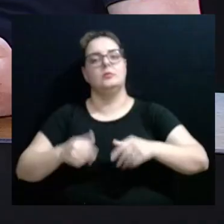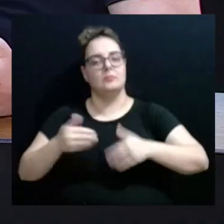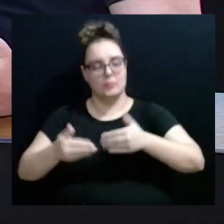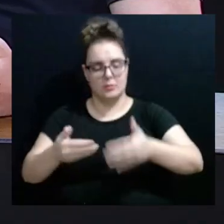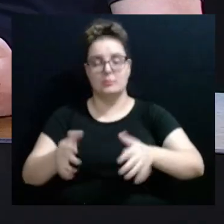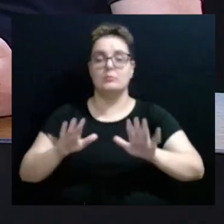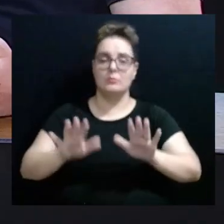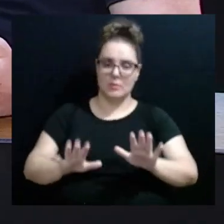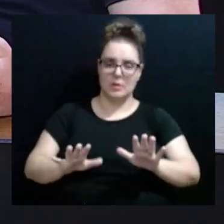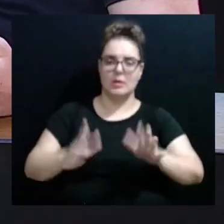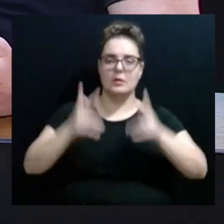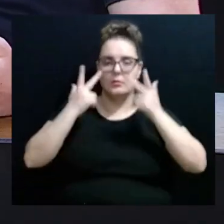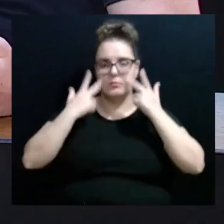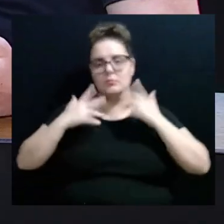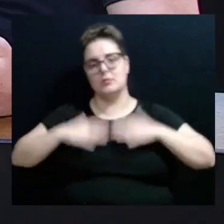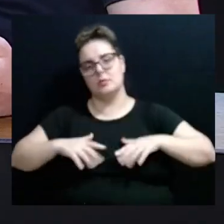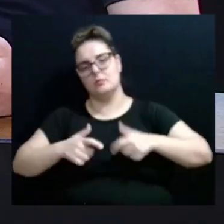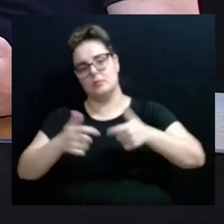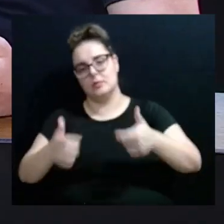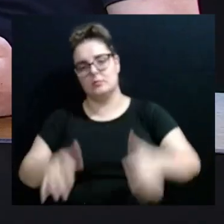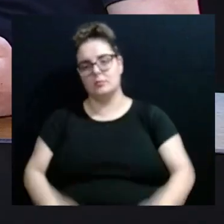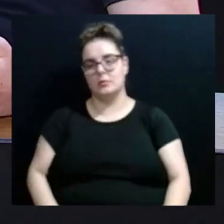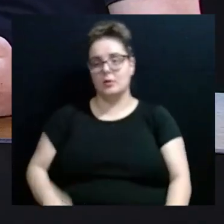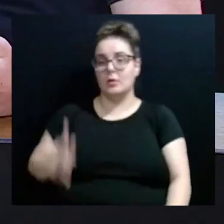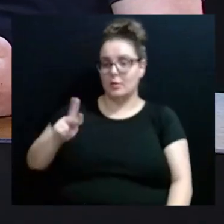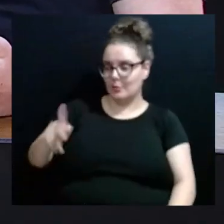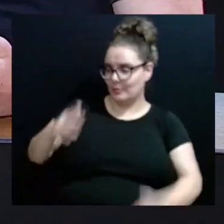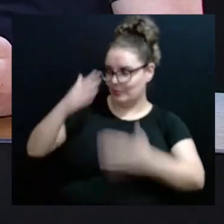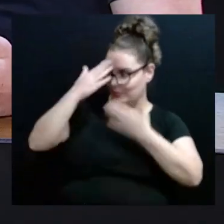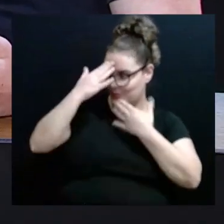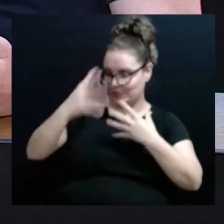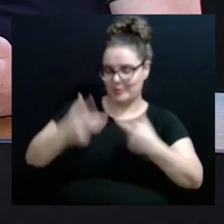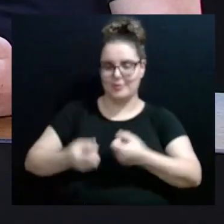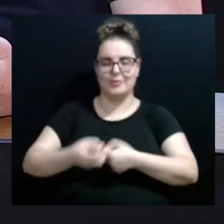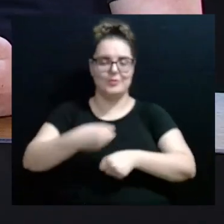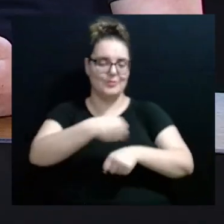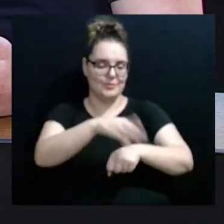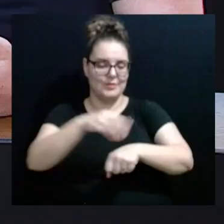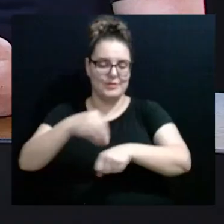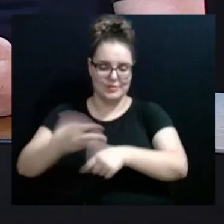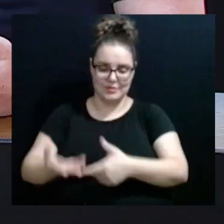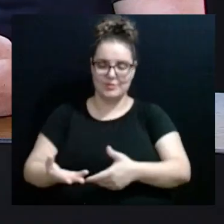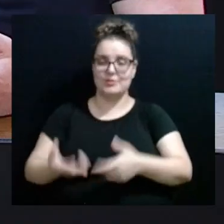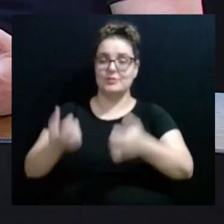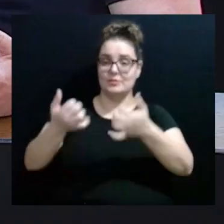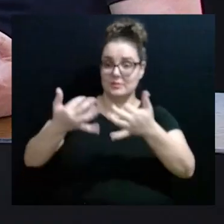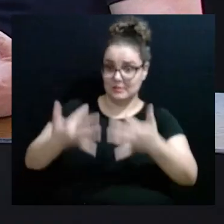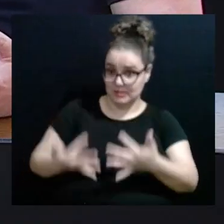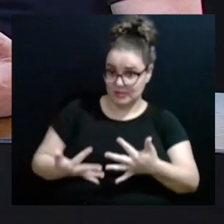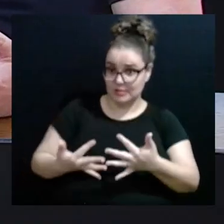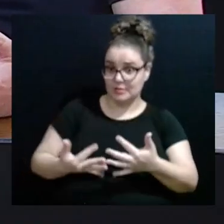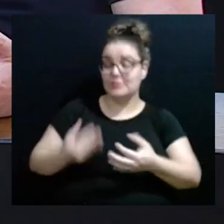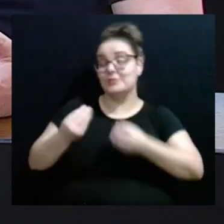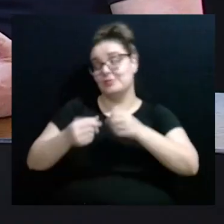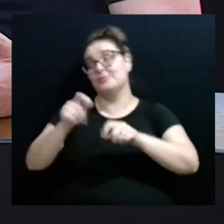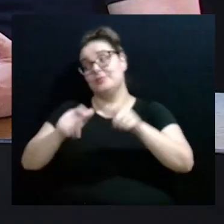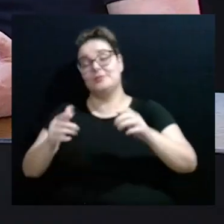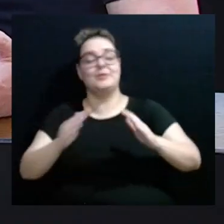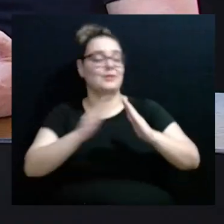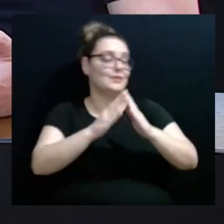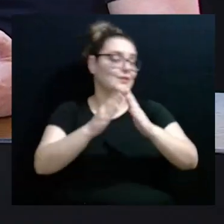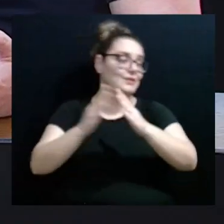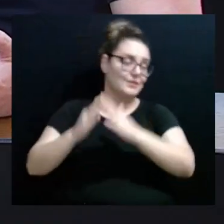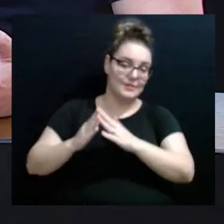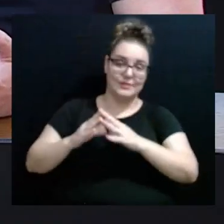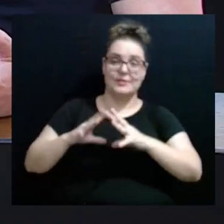Estamos todos na turbulência, mas pelo menos com uma tranquilidade. Professor, muito obrigado por todas essas dicas, né, essas orientações de como